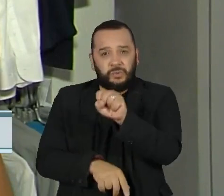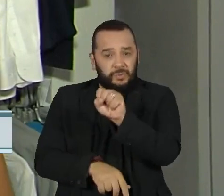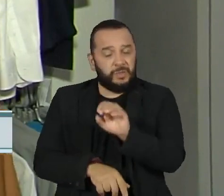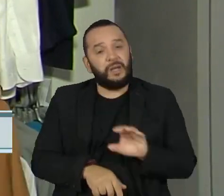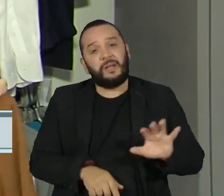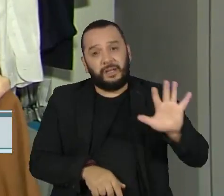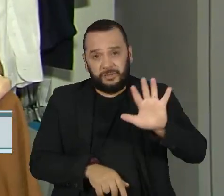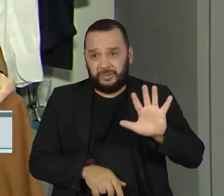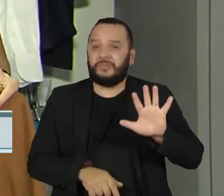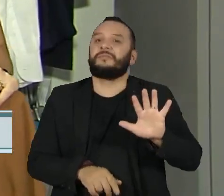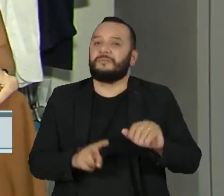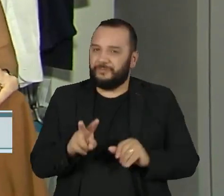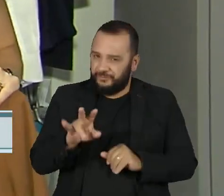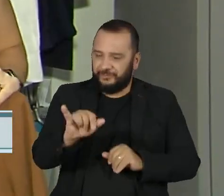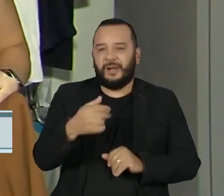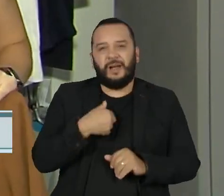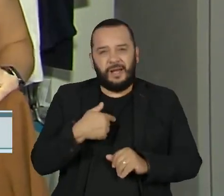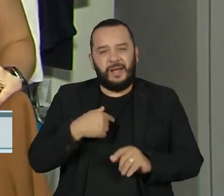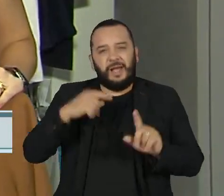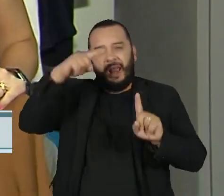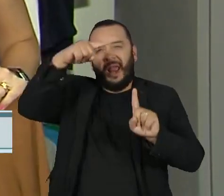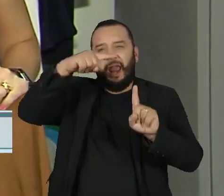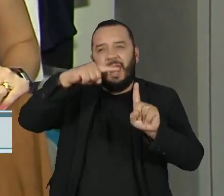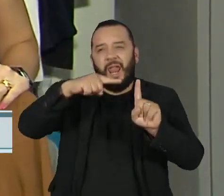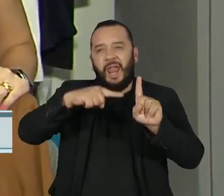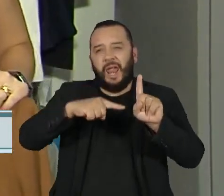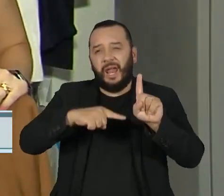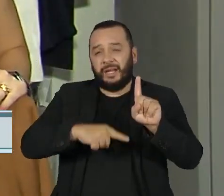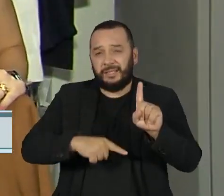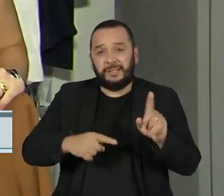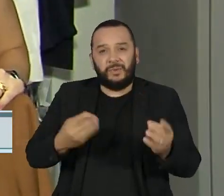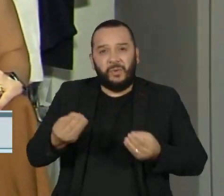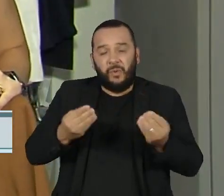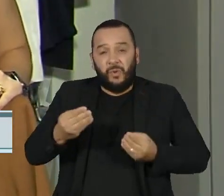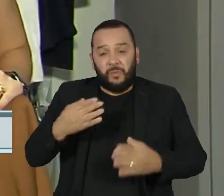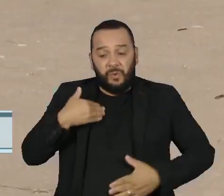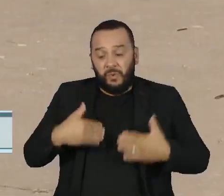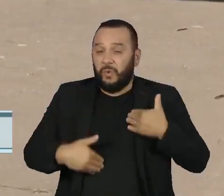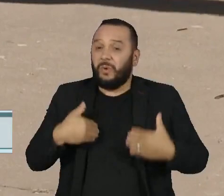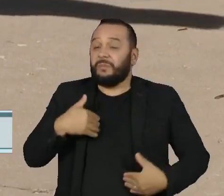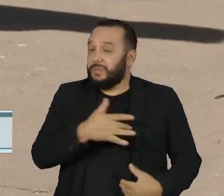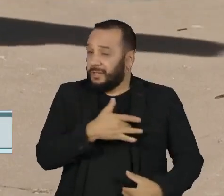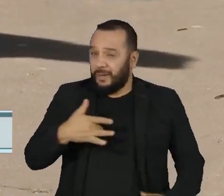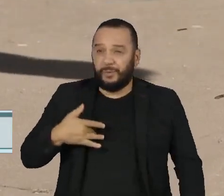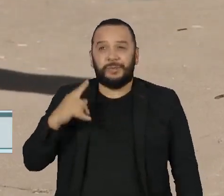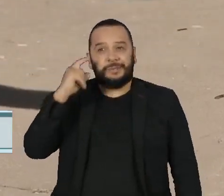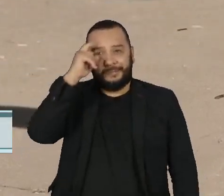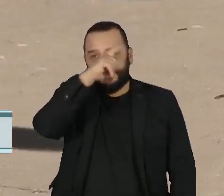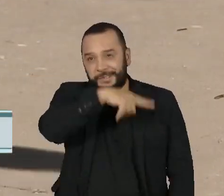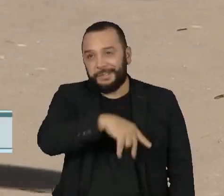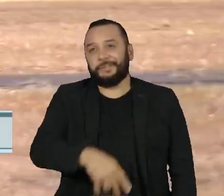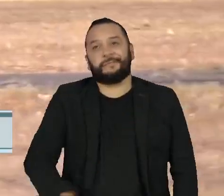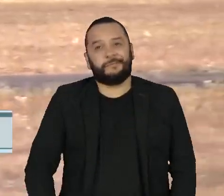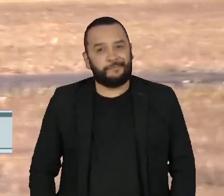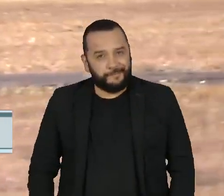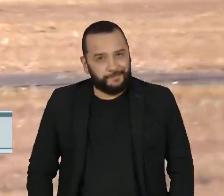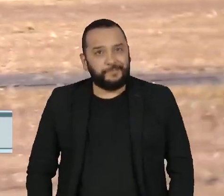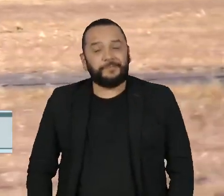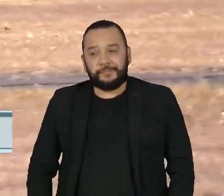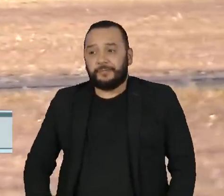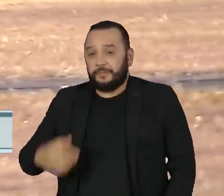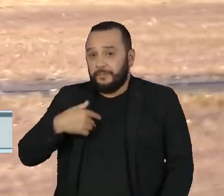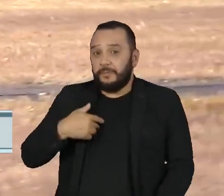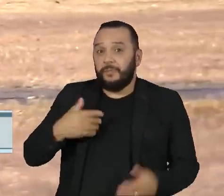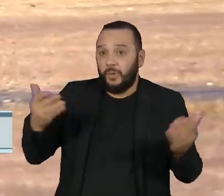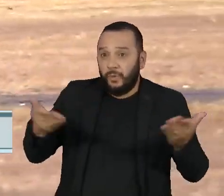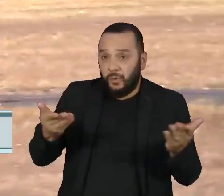vai derrubar as temperaturas haja saúde para aguentar essa virada no tempo a mudança deve começar por volta das quatro